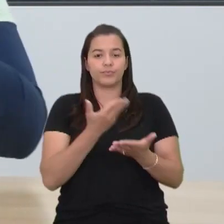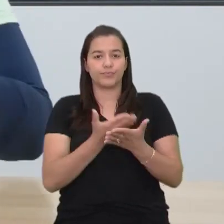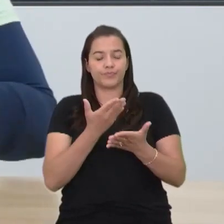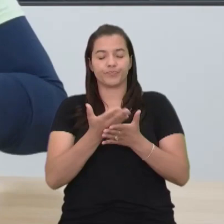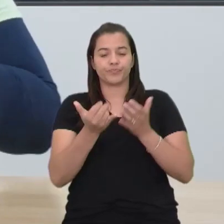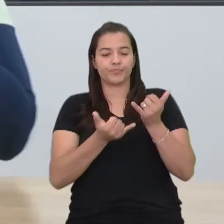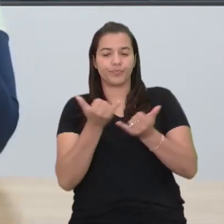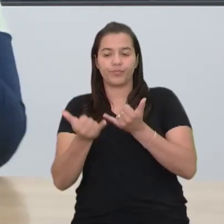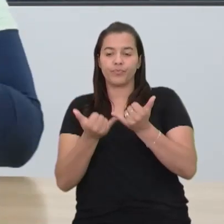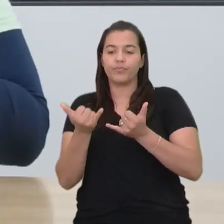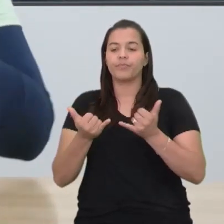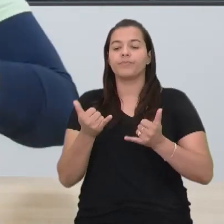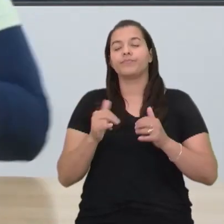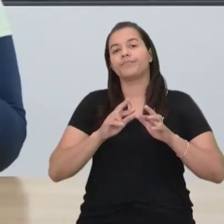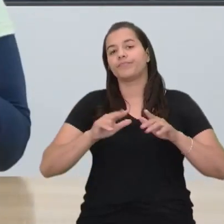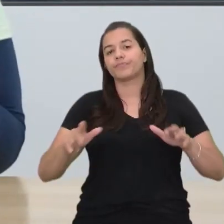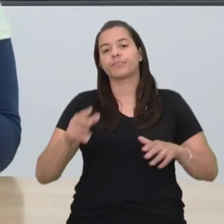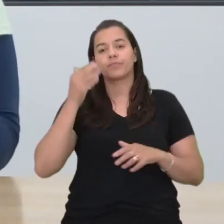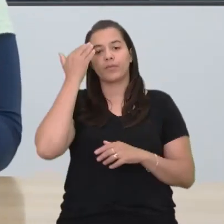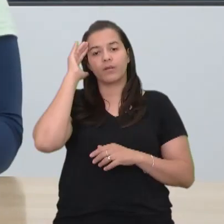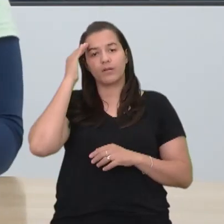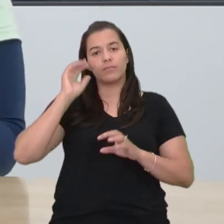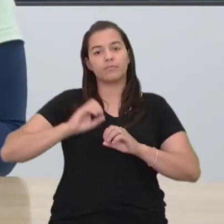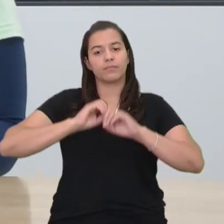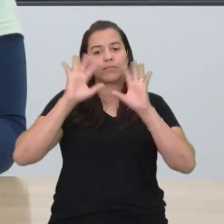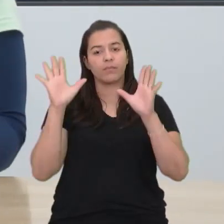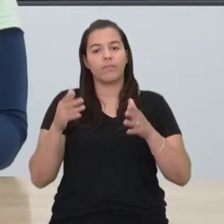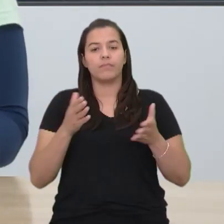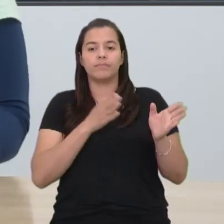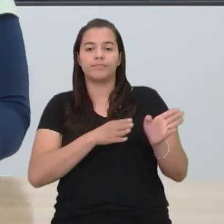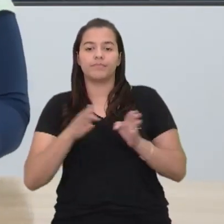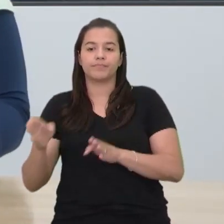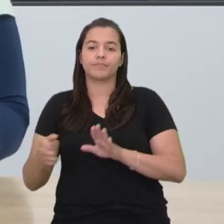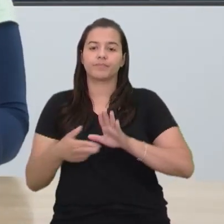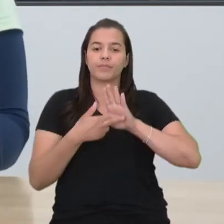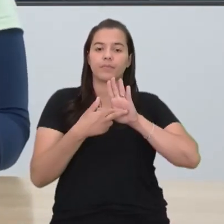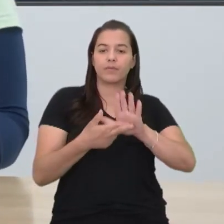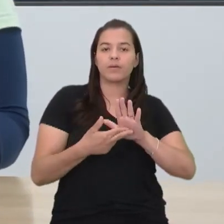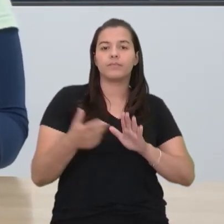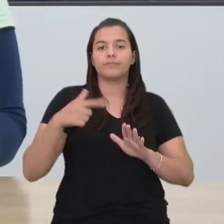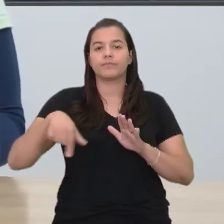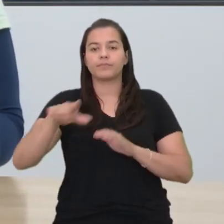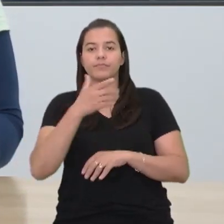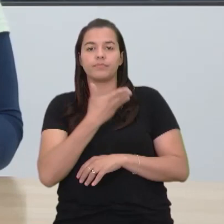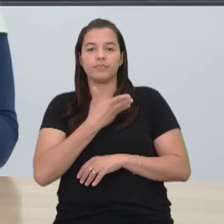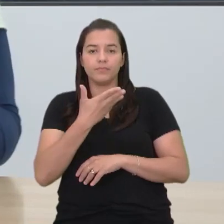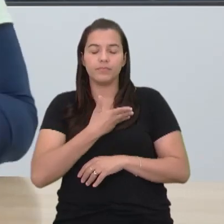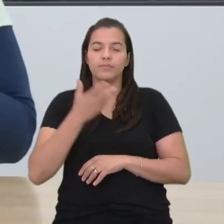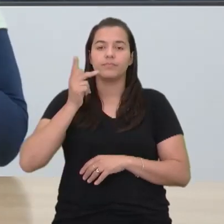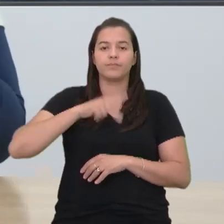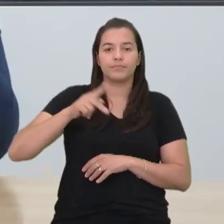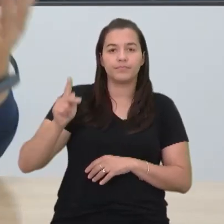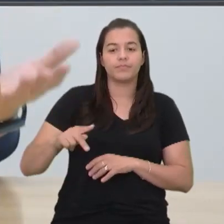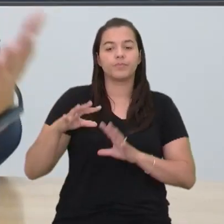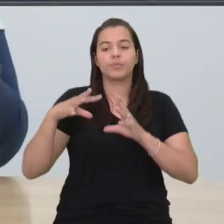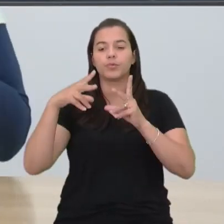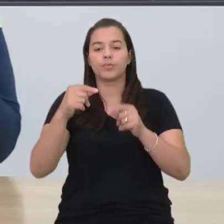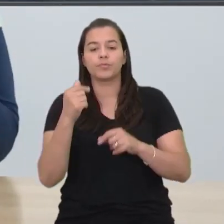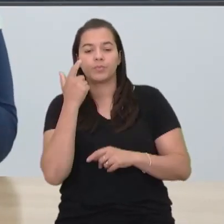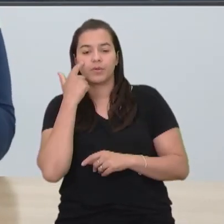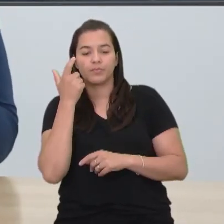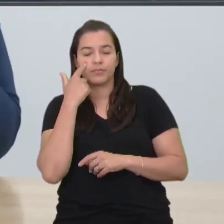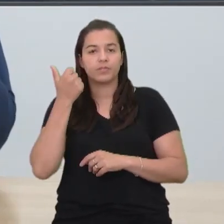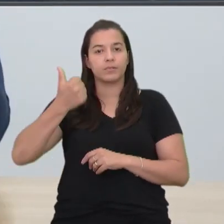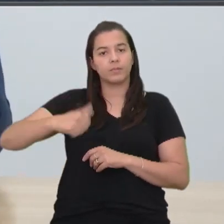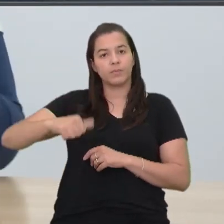Vai criando já vai entendendo, já vai fuçando. Cria o seu jogo para apresentar para os seus amigos, para os seus professores, para você verificar se está funcionando ou